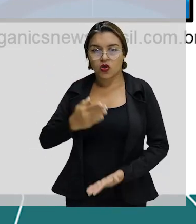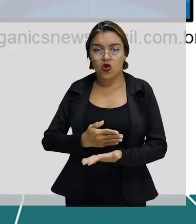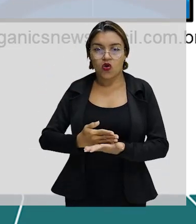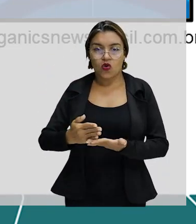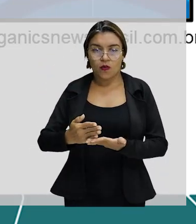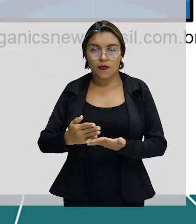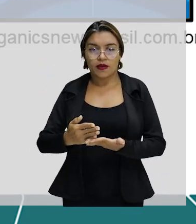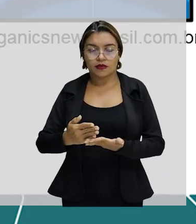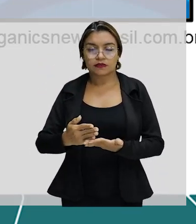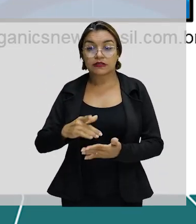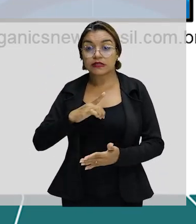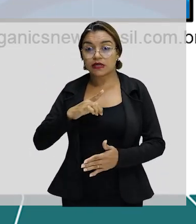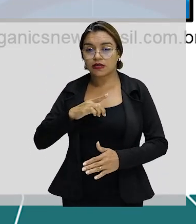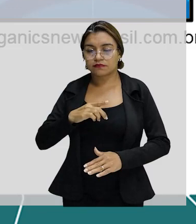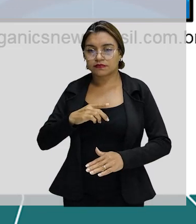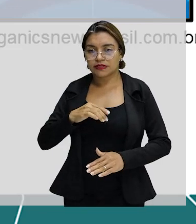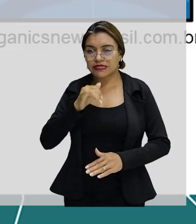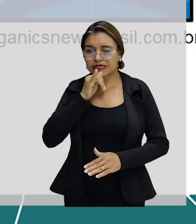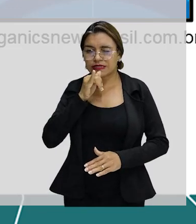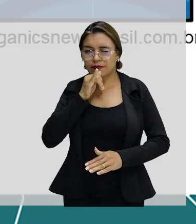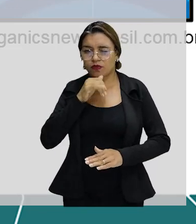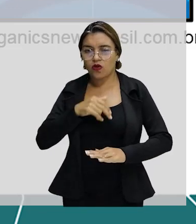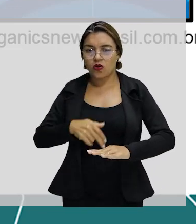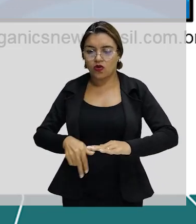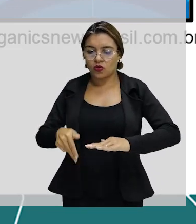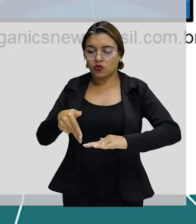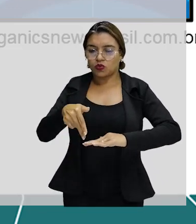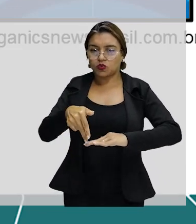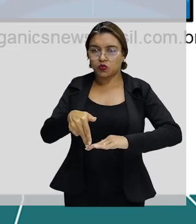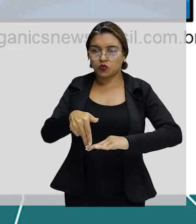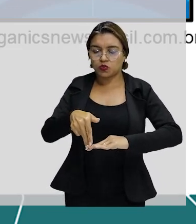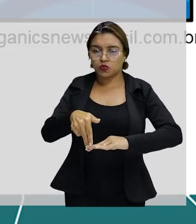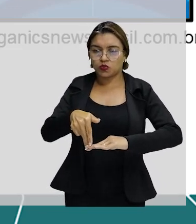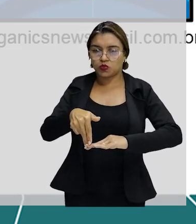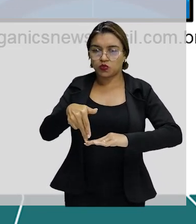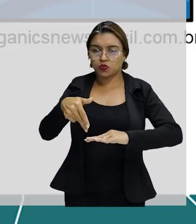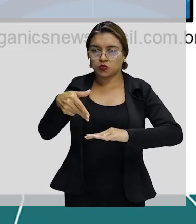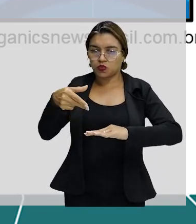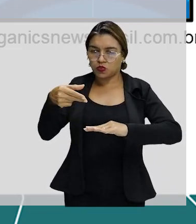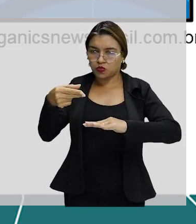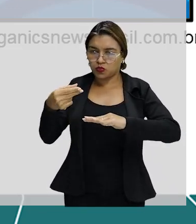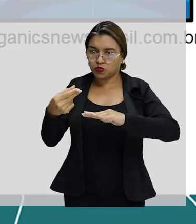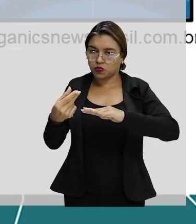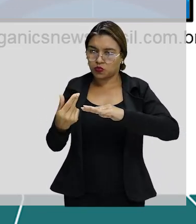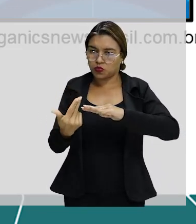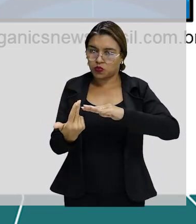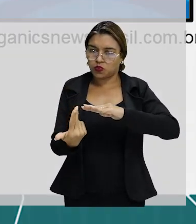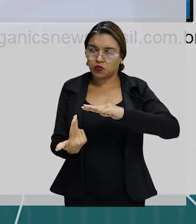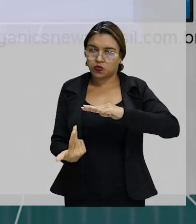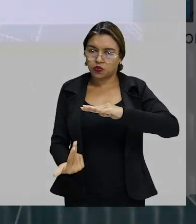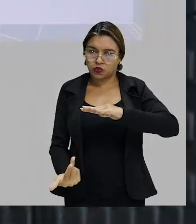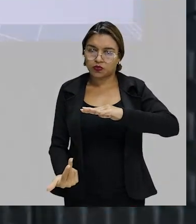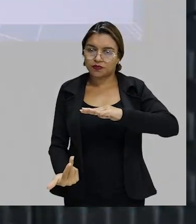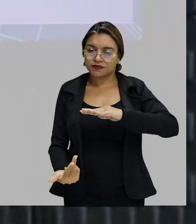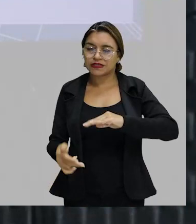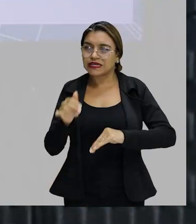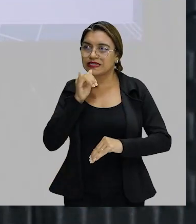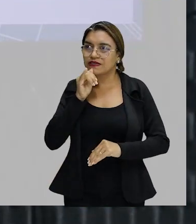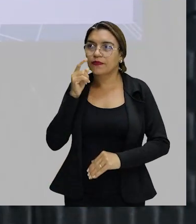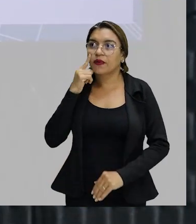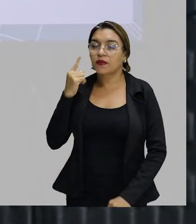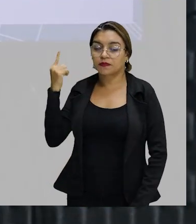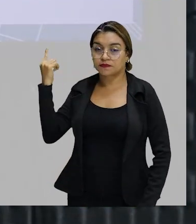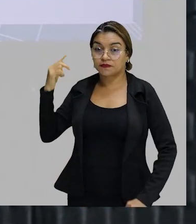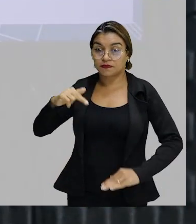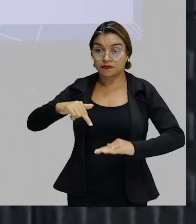água mas Realiza suas movimentações para trás tá aqui a imagem ó a atleta tá na